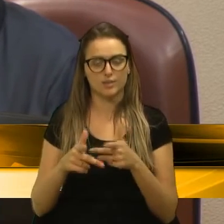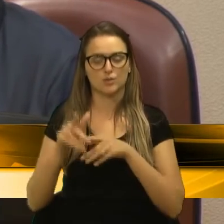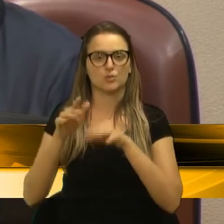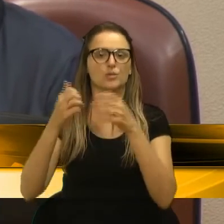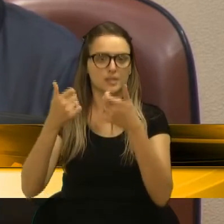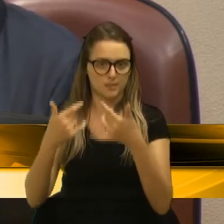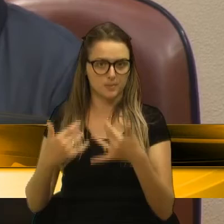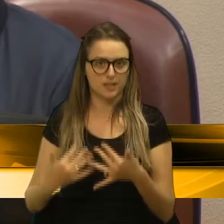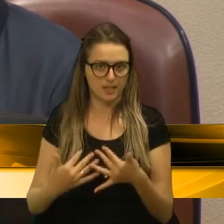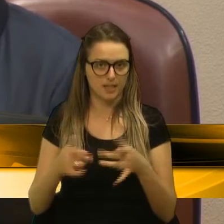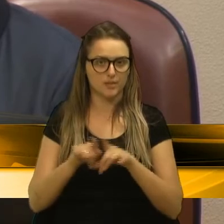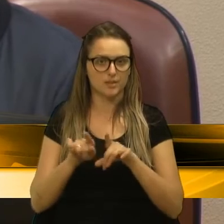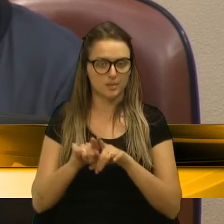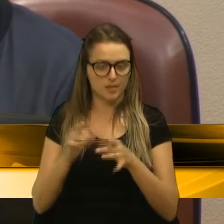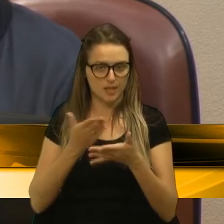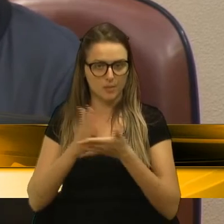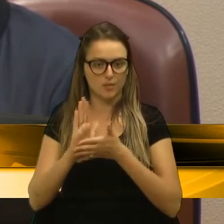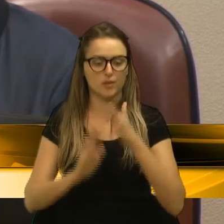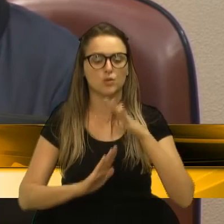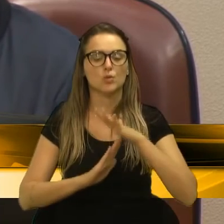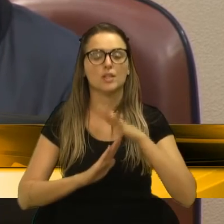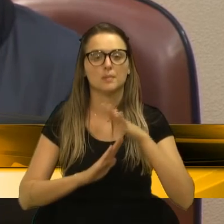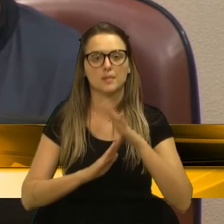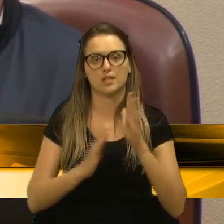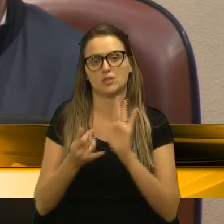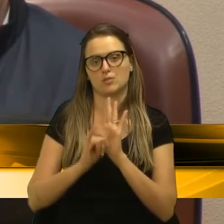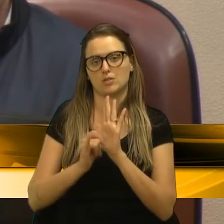justificadas e autorizadas no limite do edital.